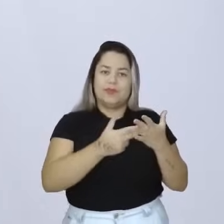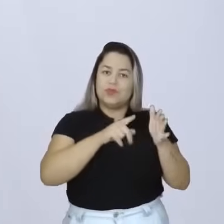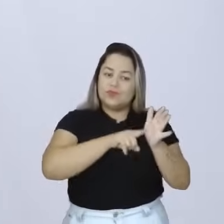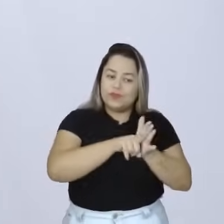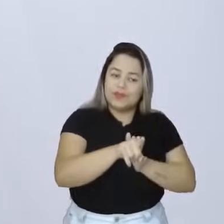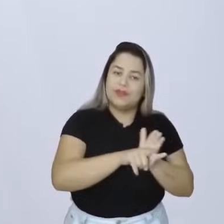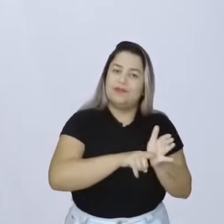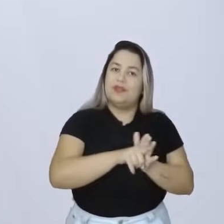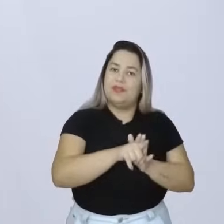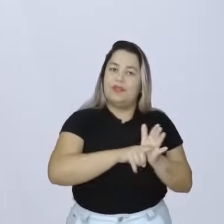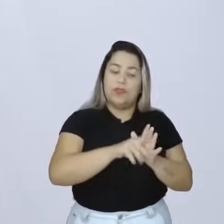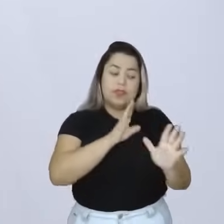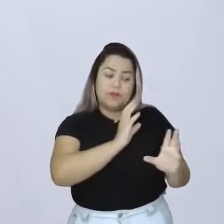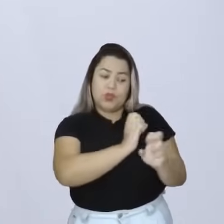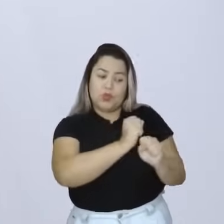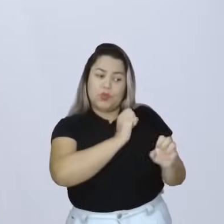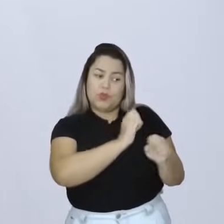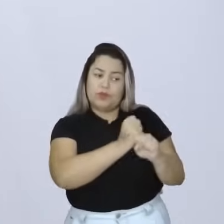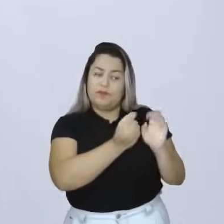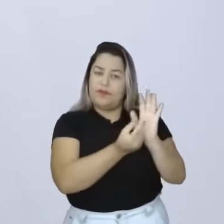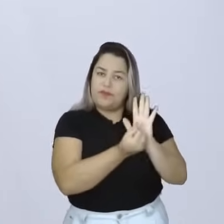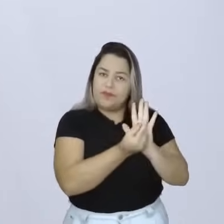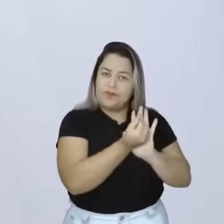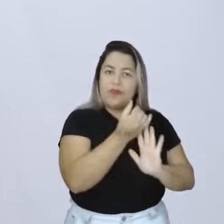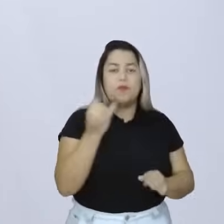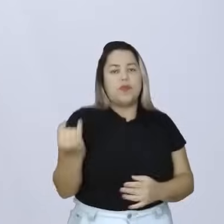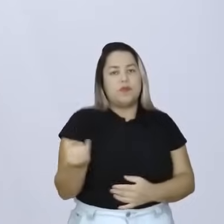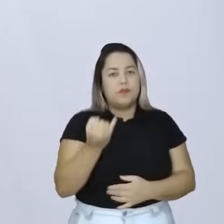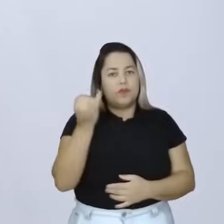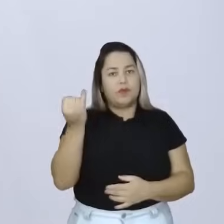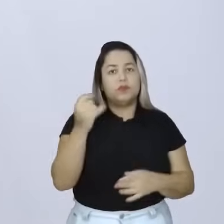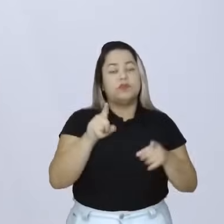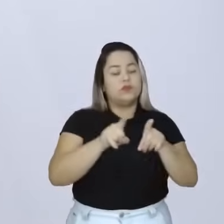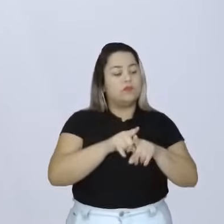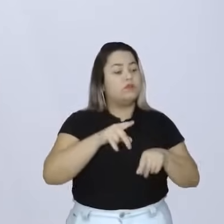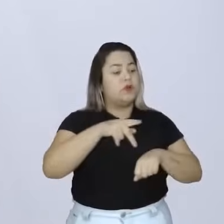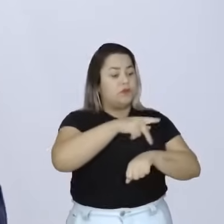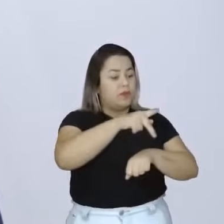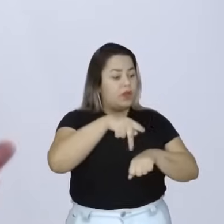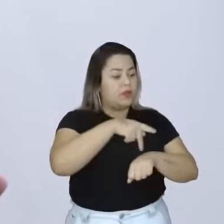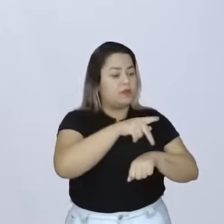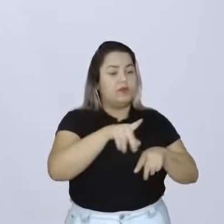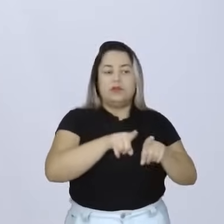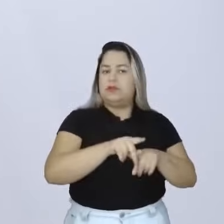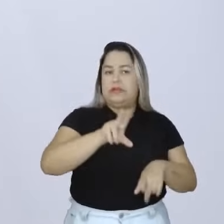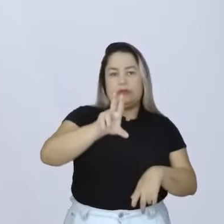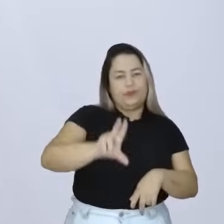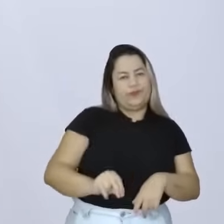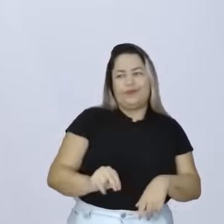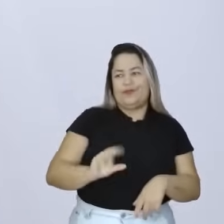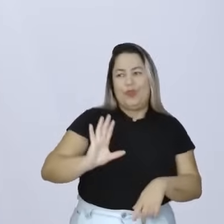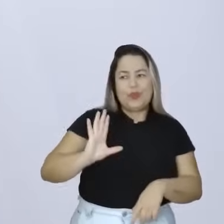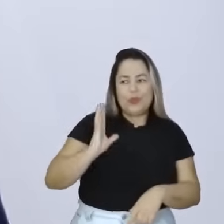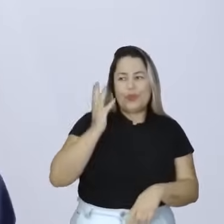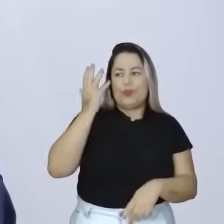planejamento e do orçamento, que são instrumentos fundamentais para um país. Um país não pode resolver os seus problemas, crescer, gerar